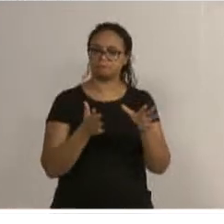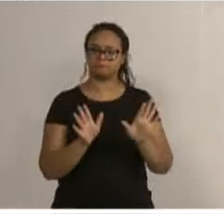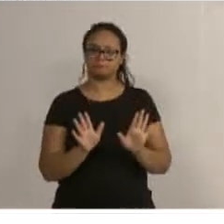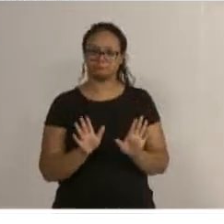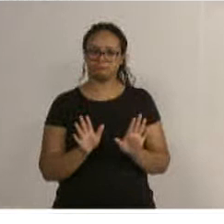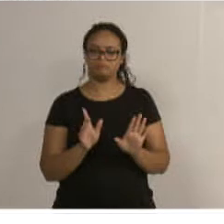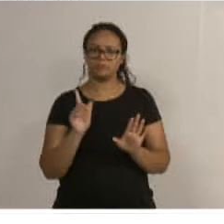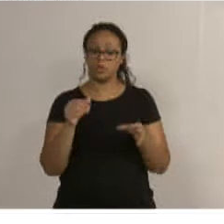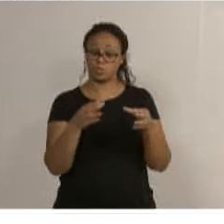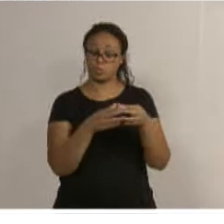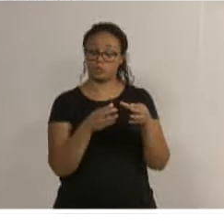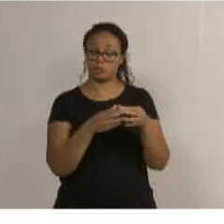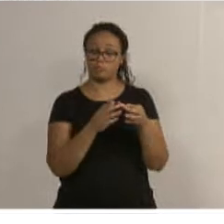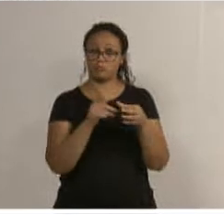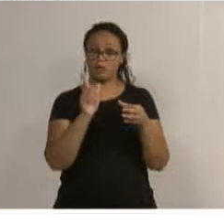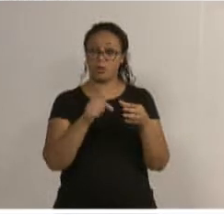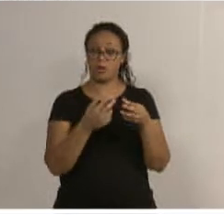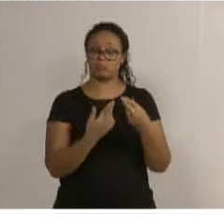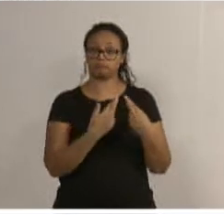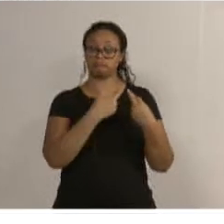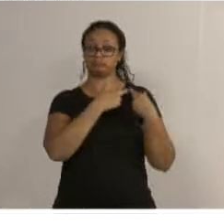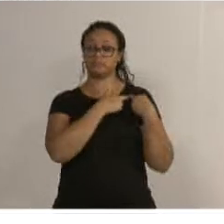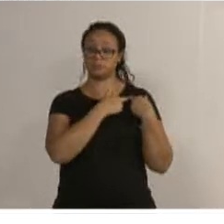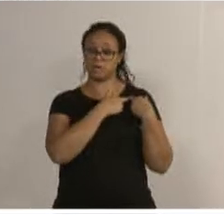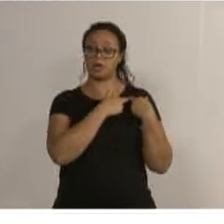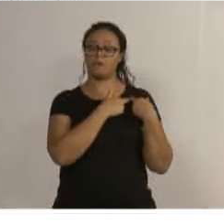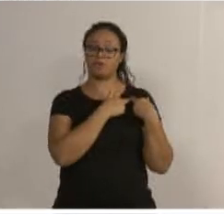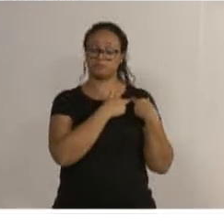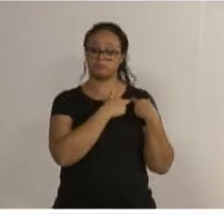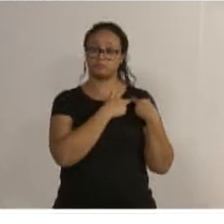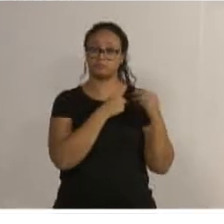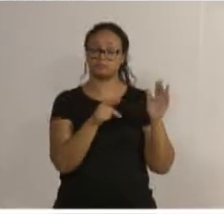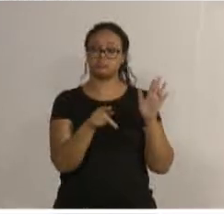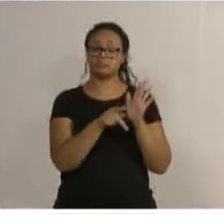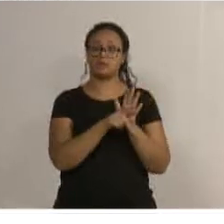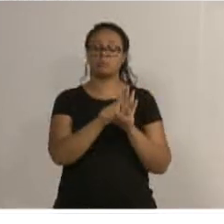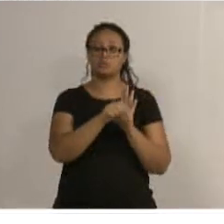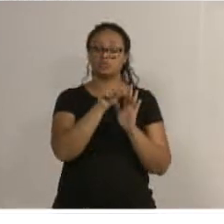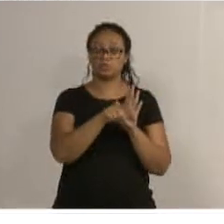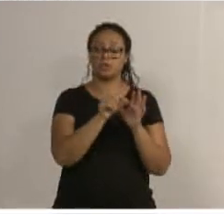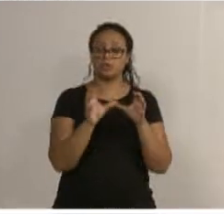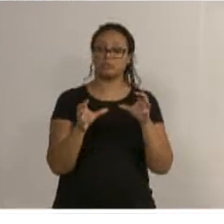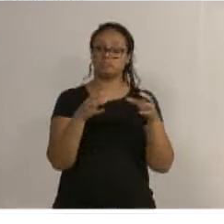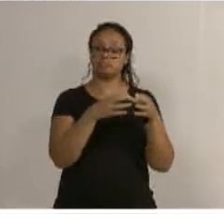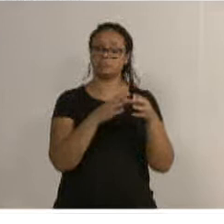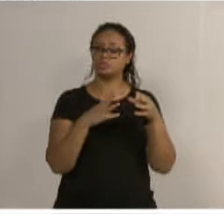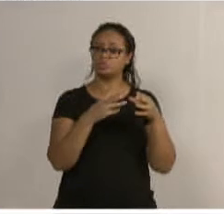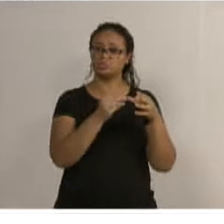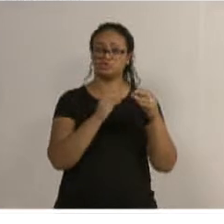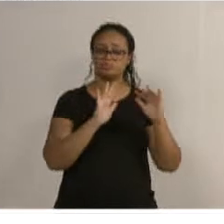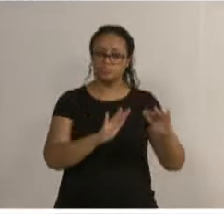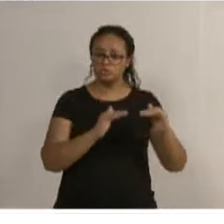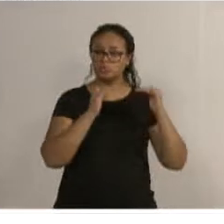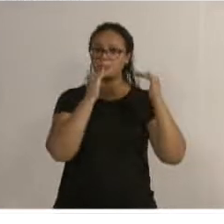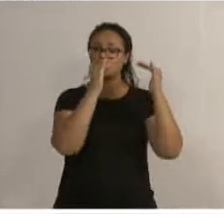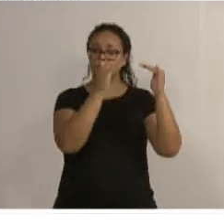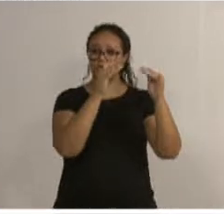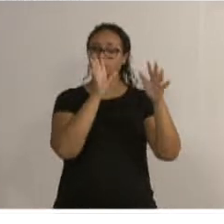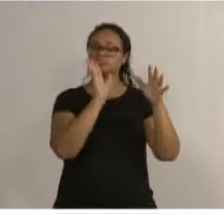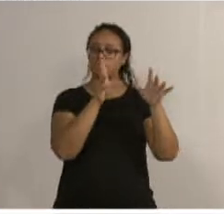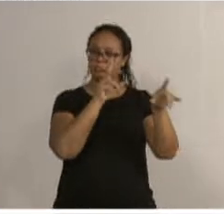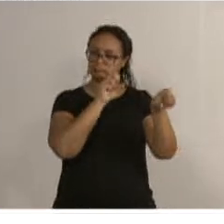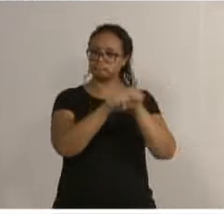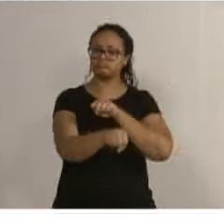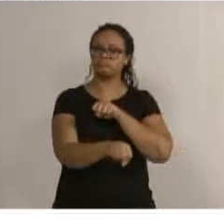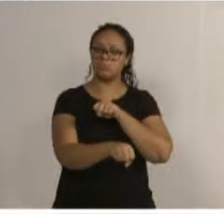nomeadas pela AGIR, que são esses nomes aí, são todos nomes de nível superior, porque para fazer parte disso tem que ter uma